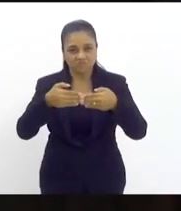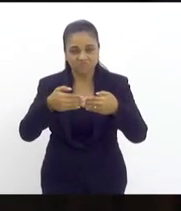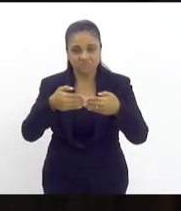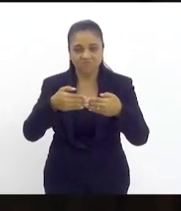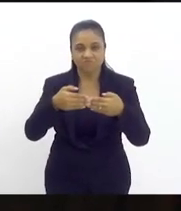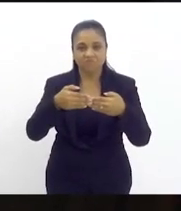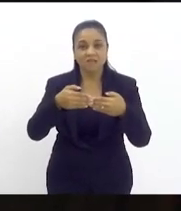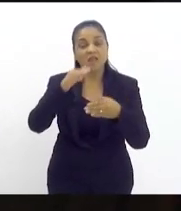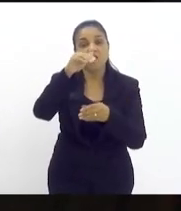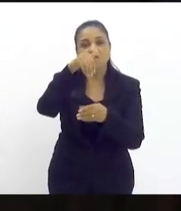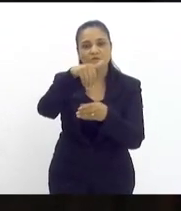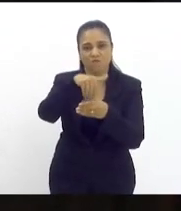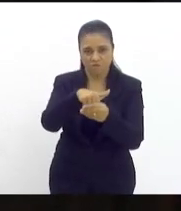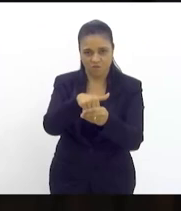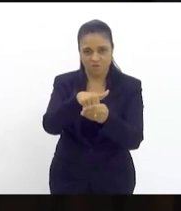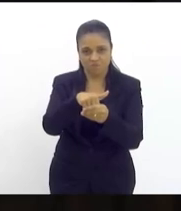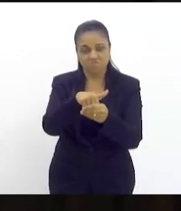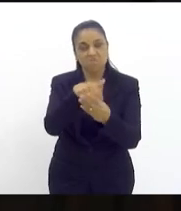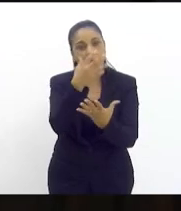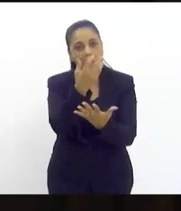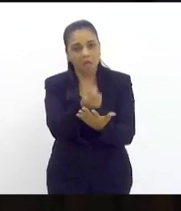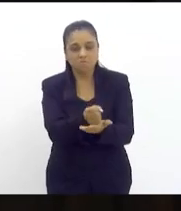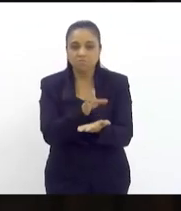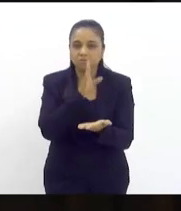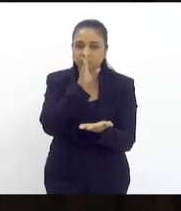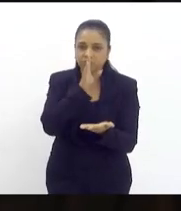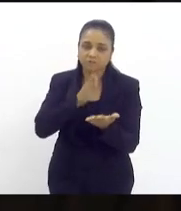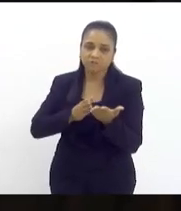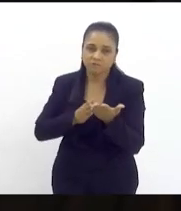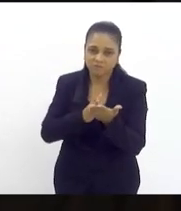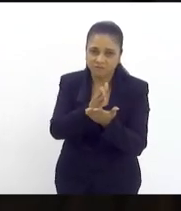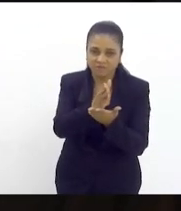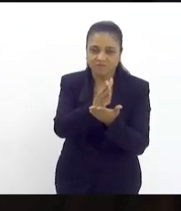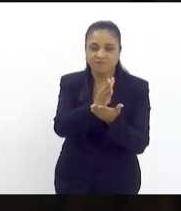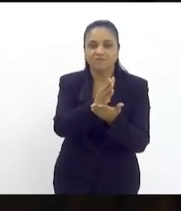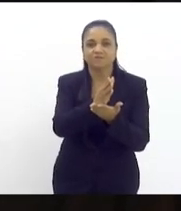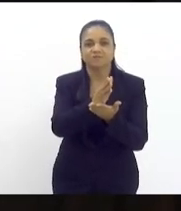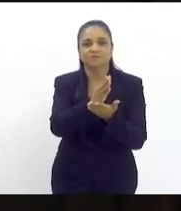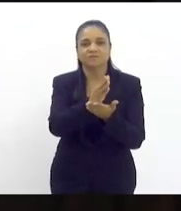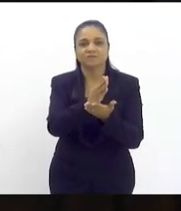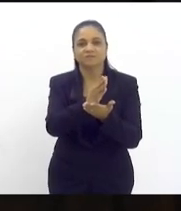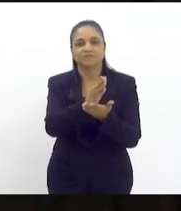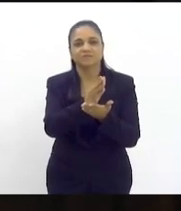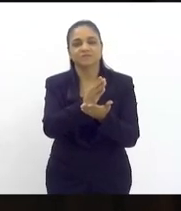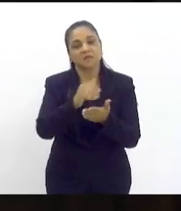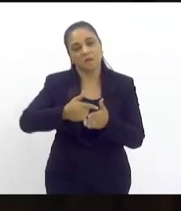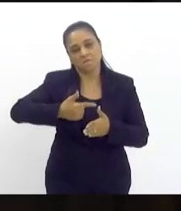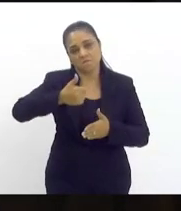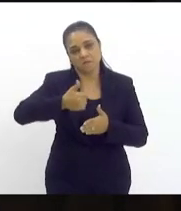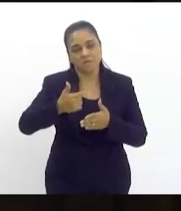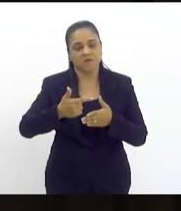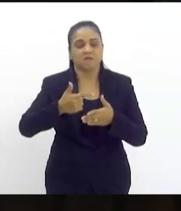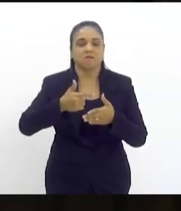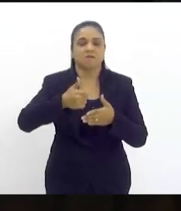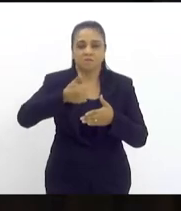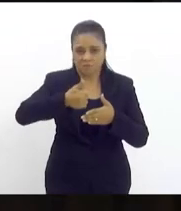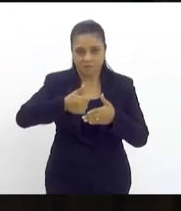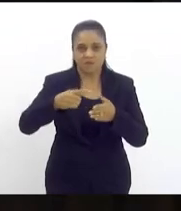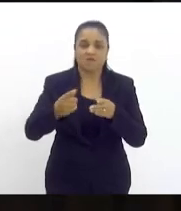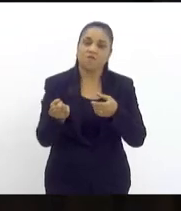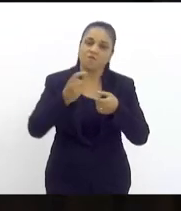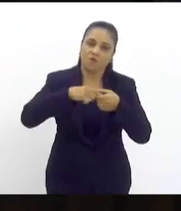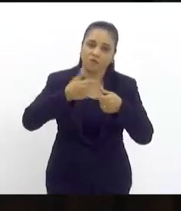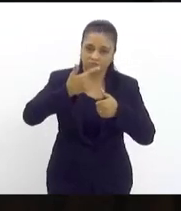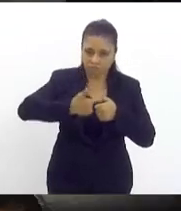discussão, em votação. Os senhores que aprovam permaneçam como estão. Aprovado em primeira, retorna em segunda.